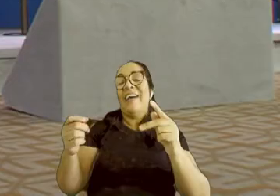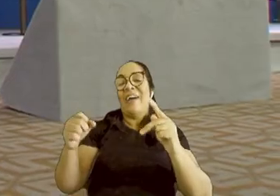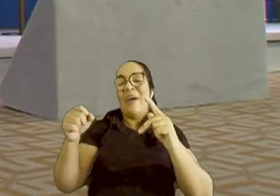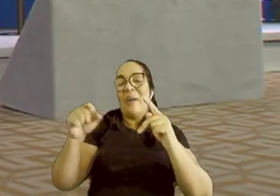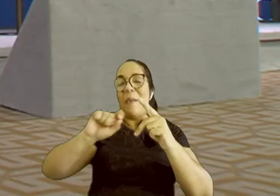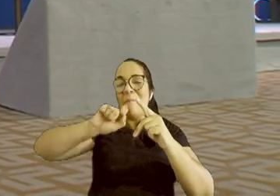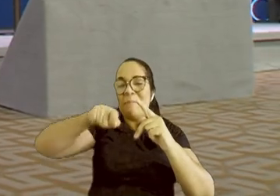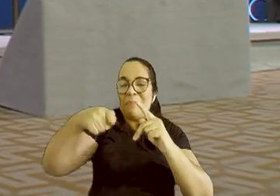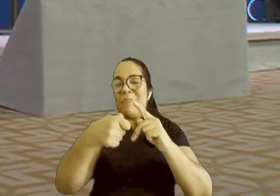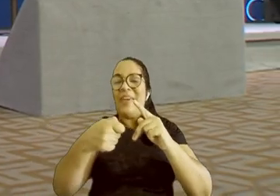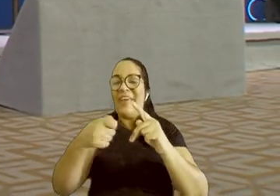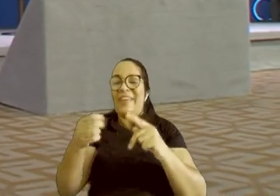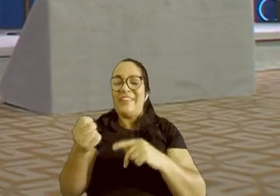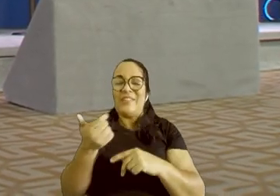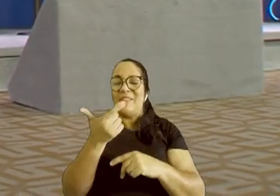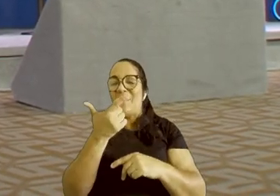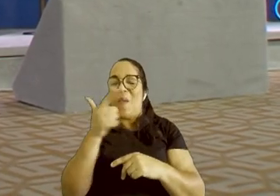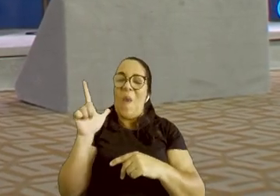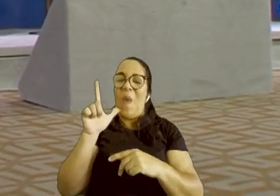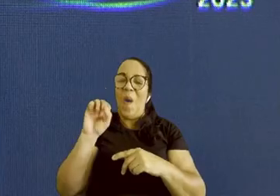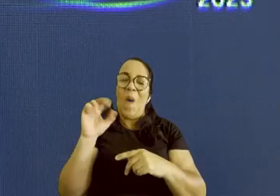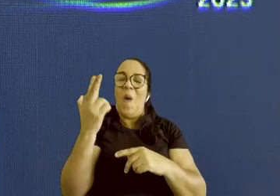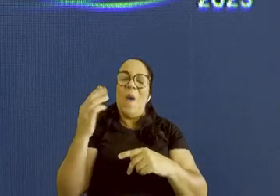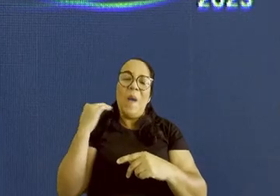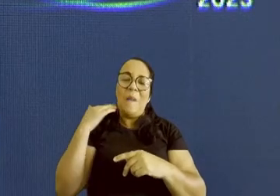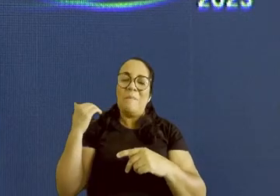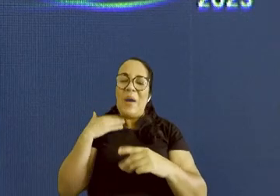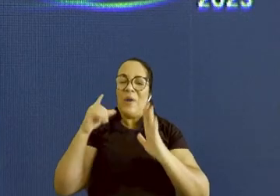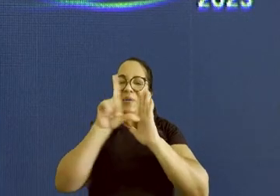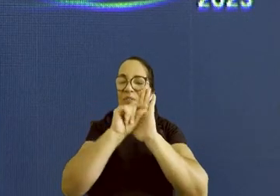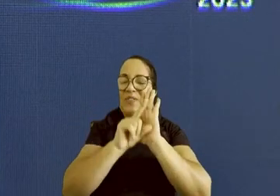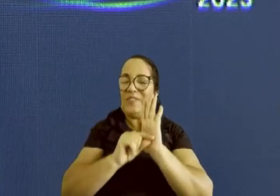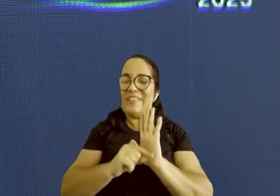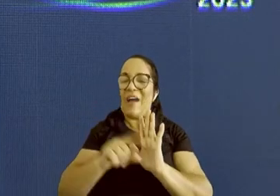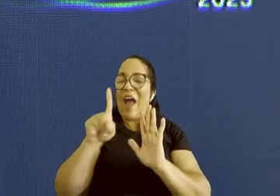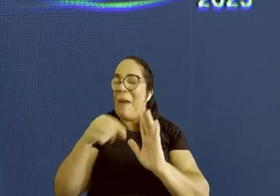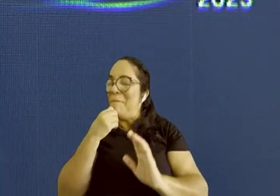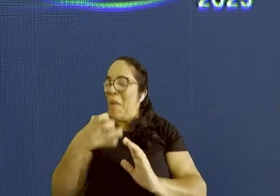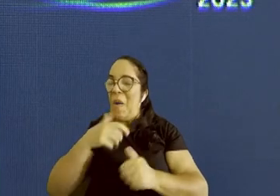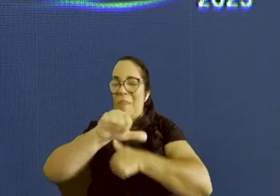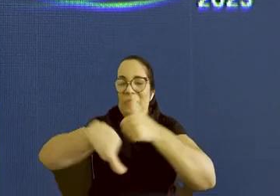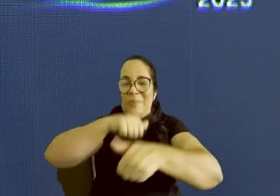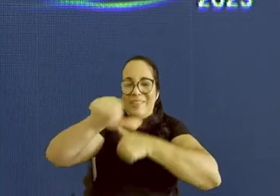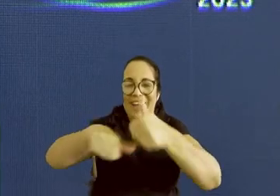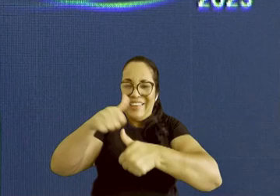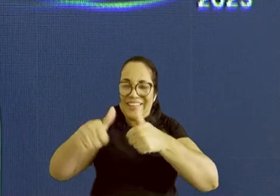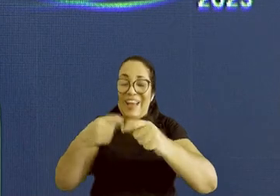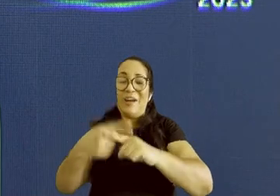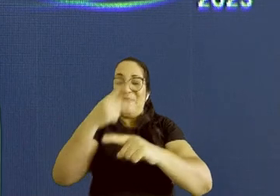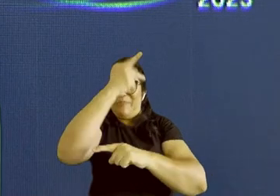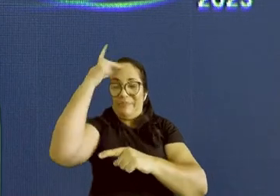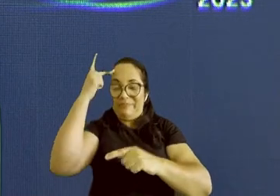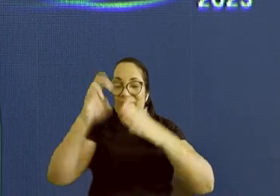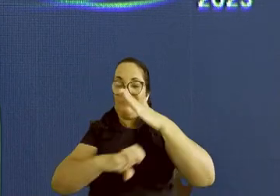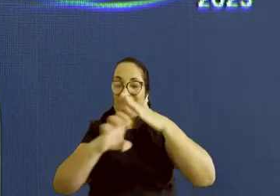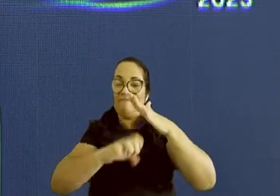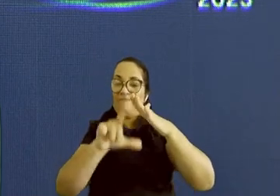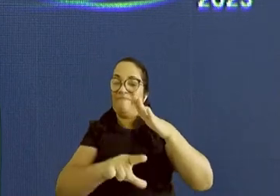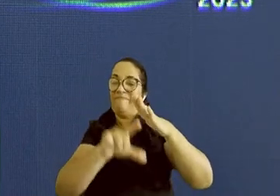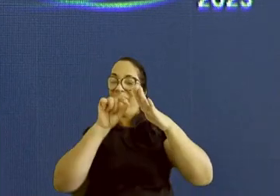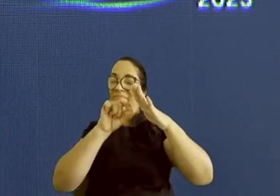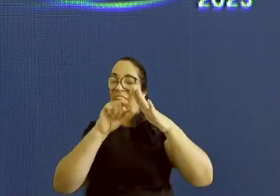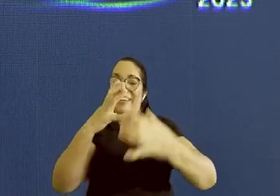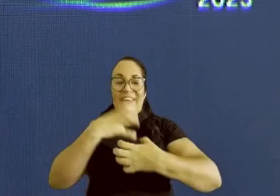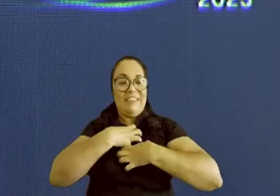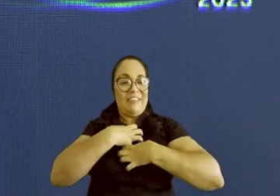né de mudanças k6 ou abundância eu acho que é por um empreendedor é bom que às vezes é a chance de você sair do outro lado mais